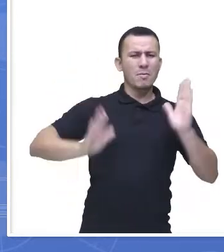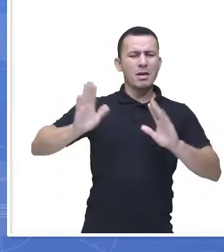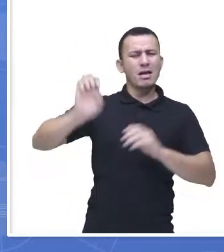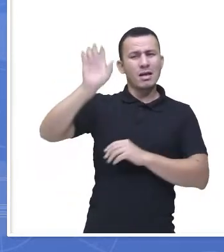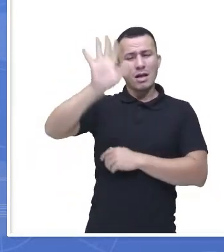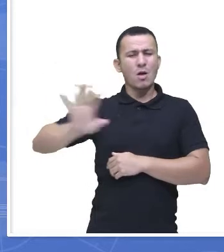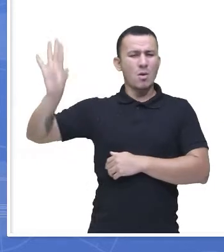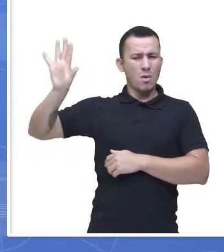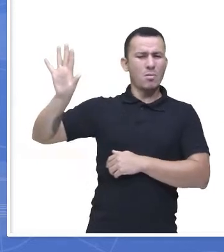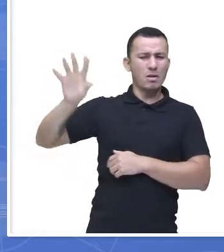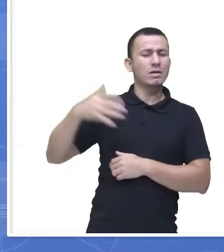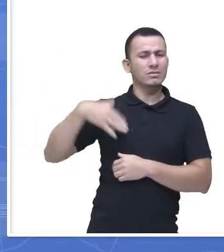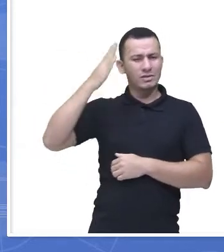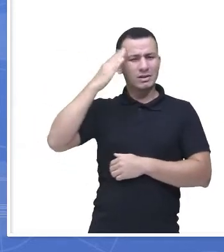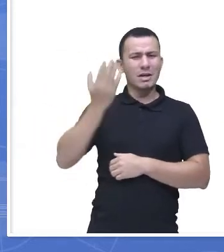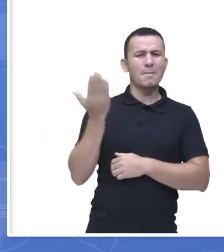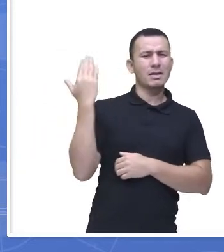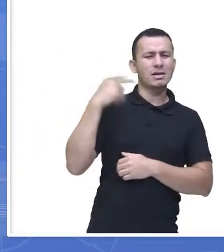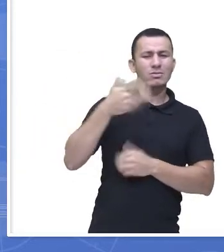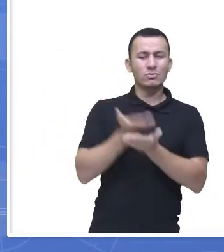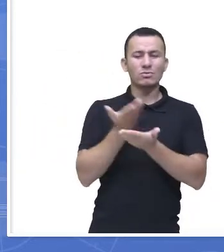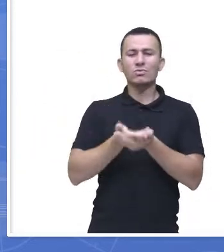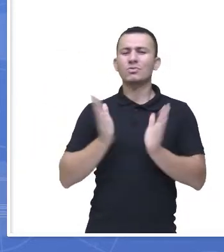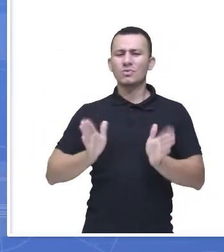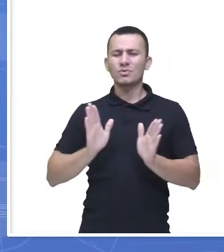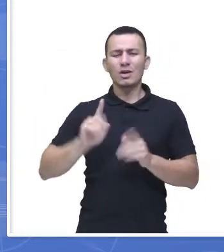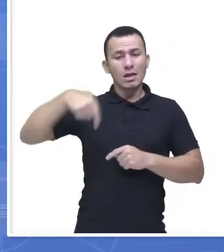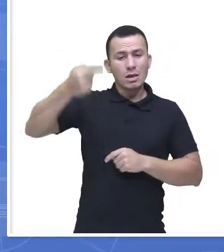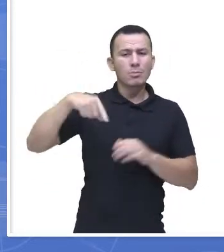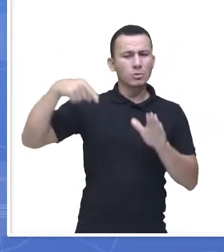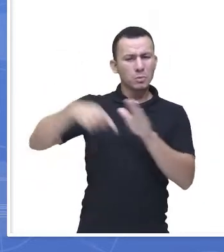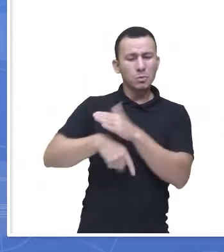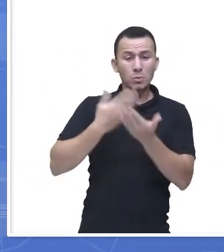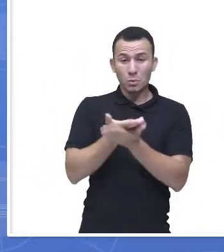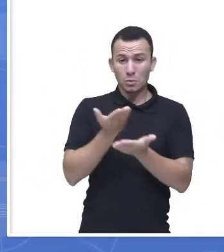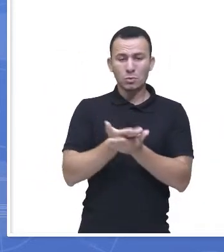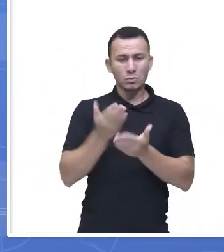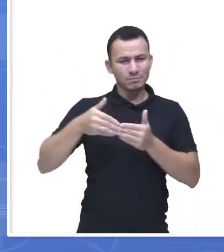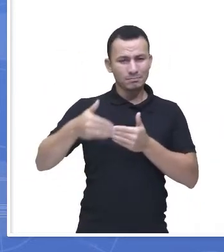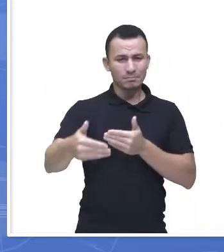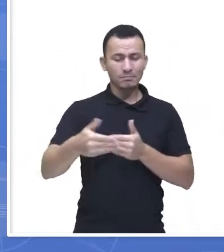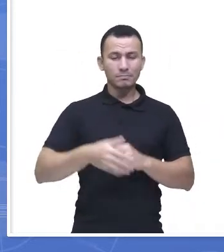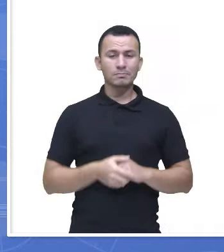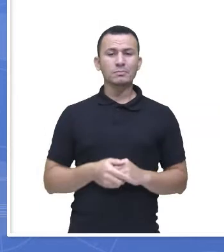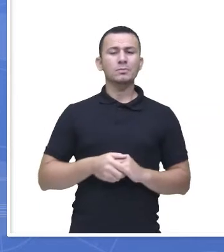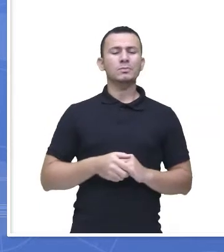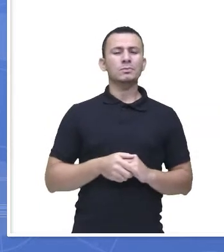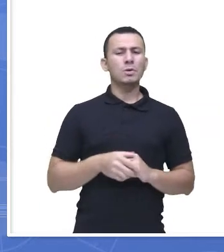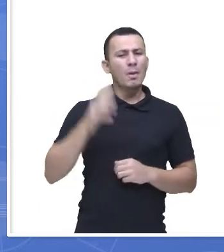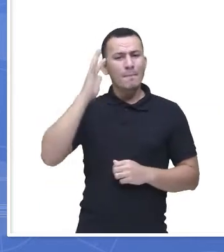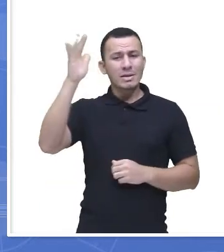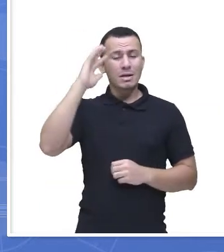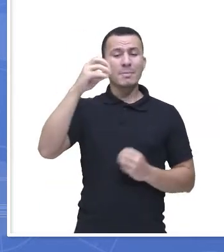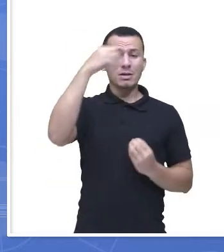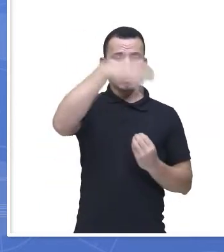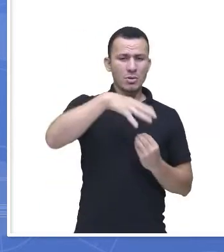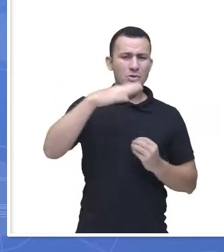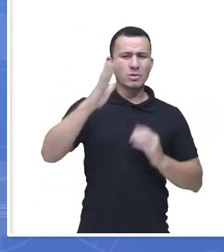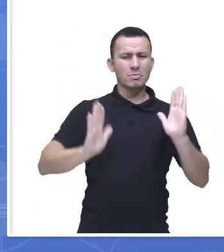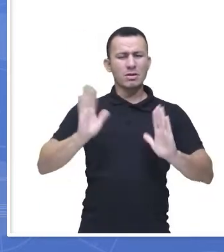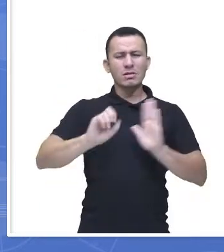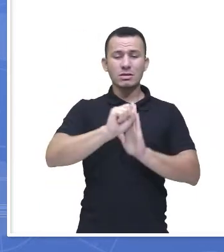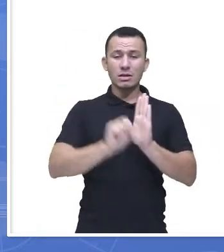Gabarito da questão 8 de História. Resposta correta, alternativa de letra E. Se você acertou,